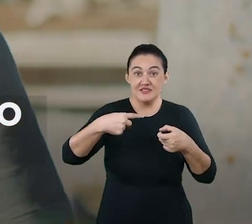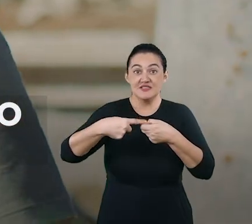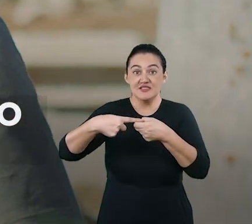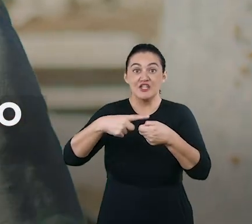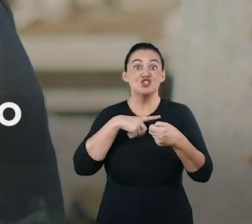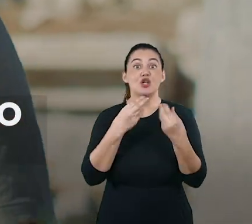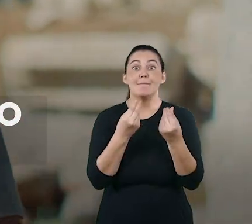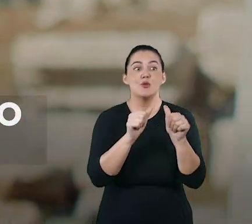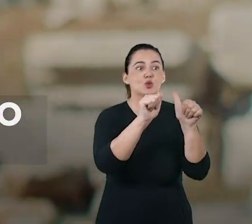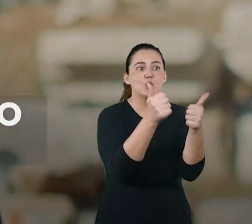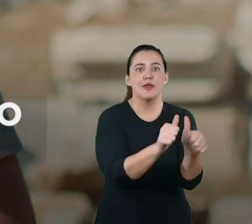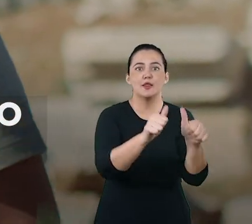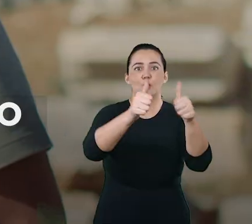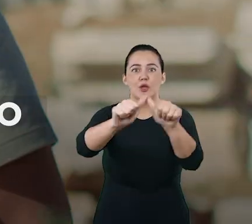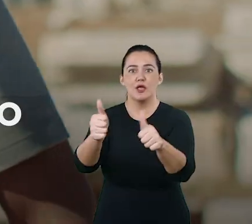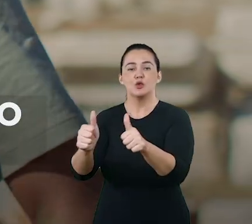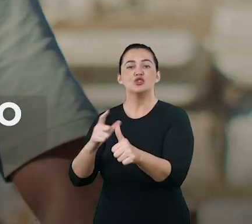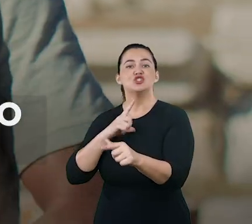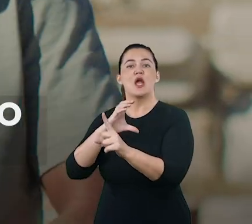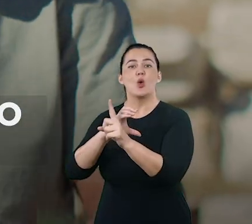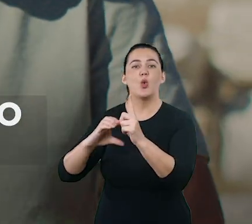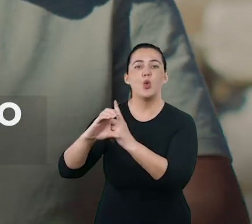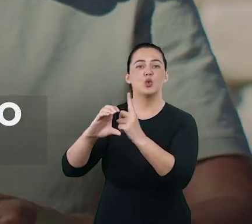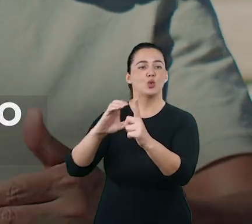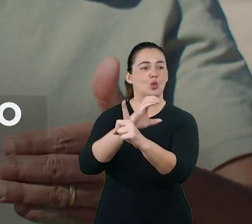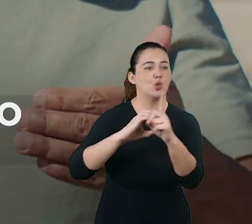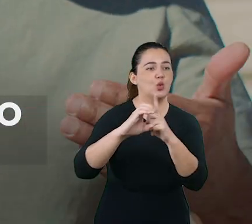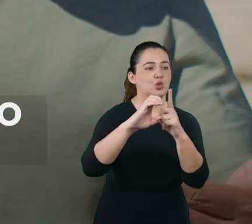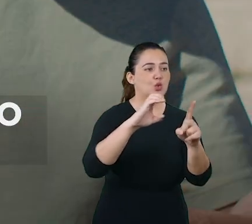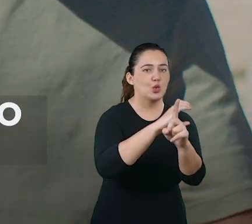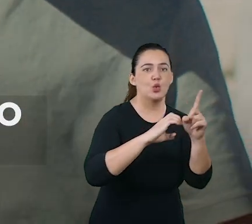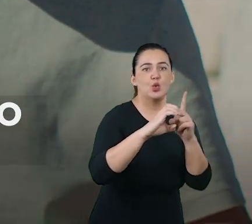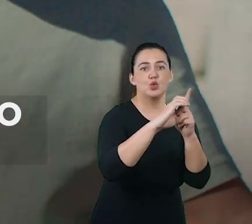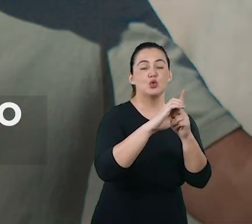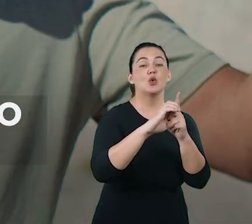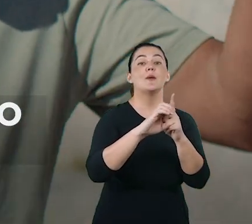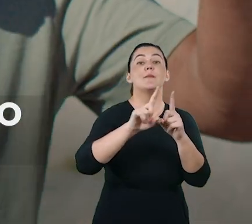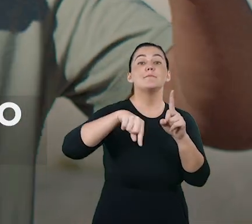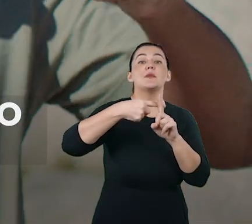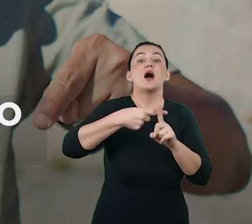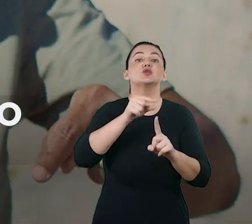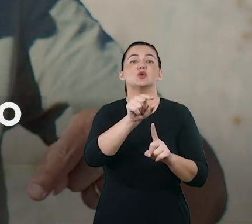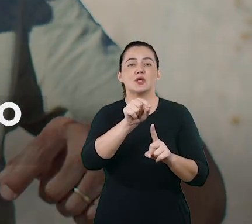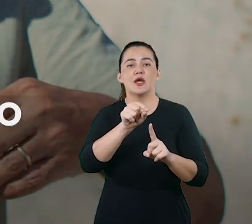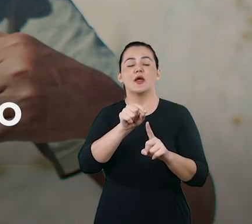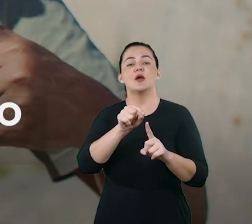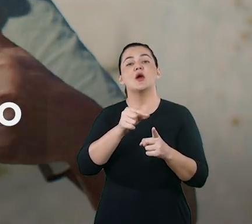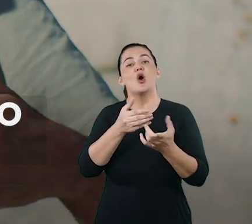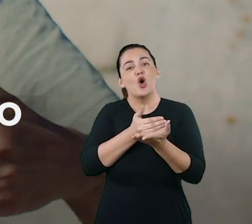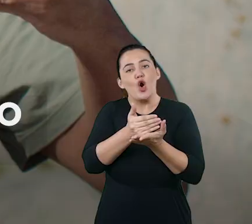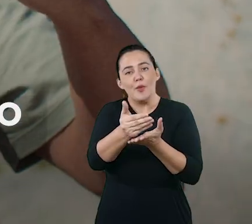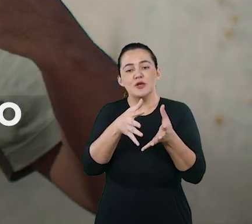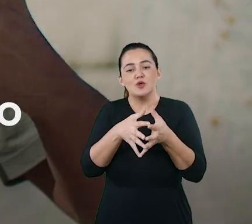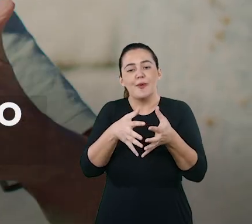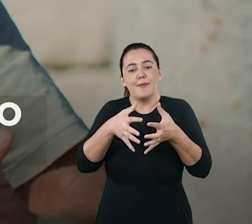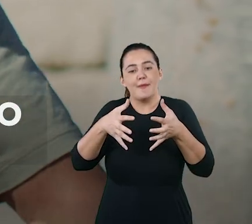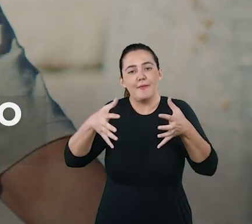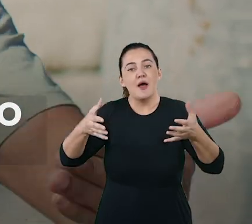de cultos pagãos que agora tinham que dividir espaço com o culto cristão que havia